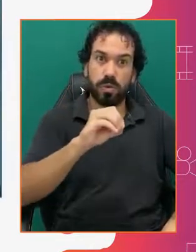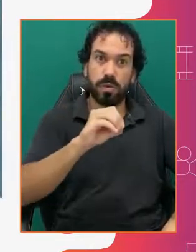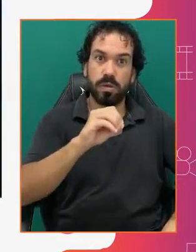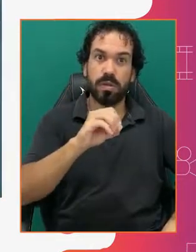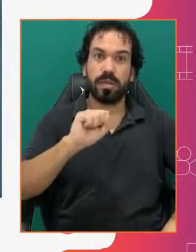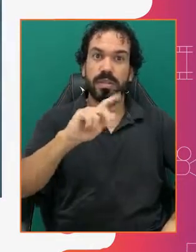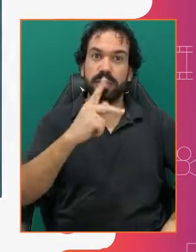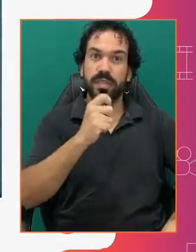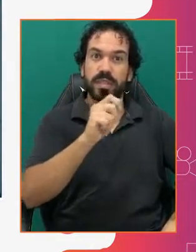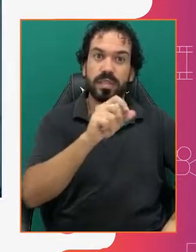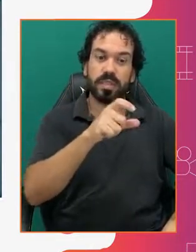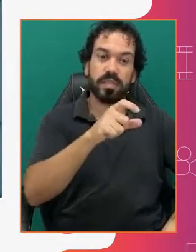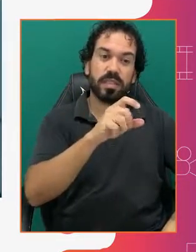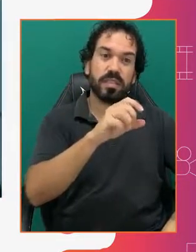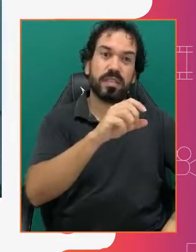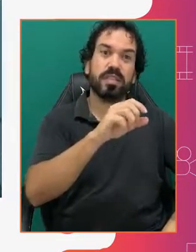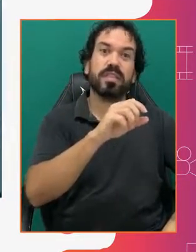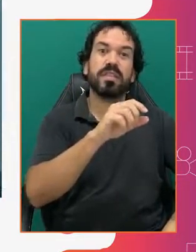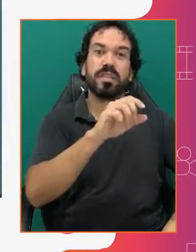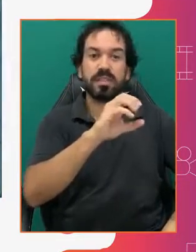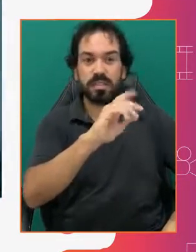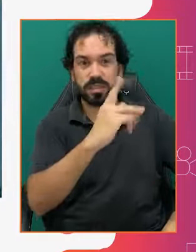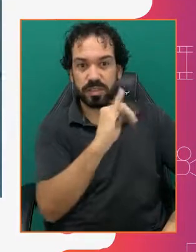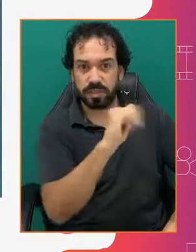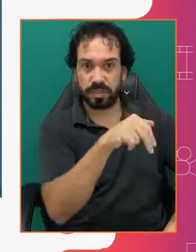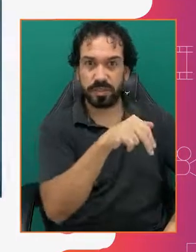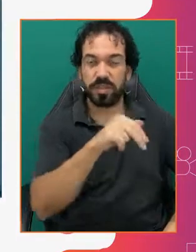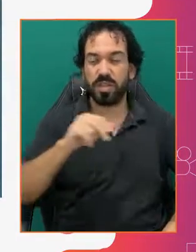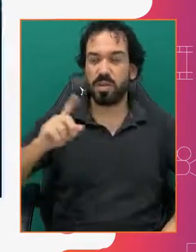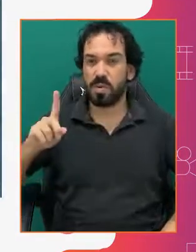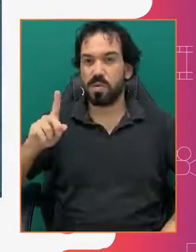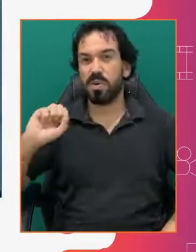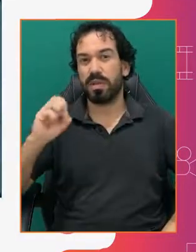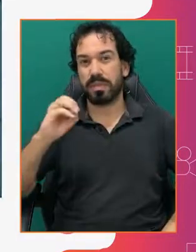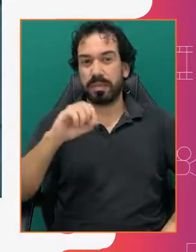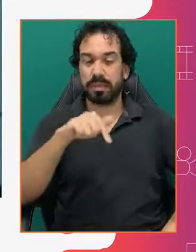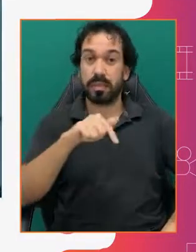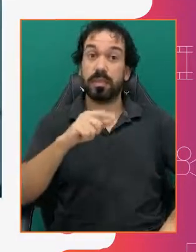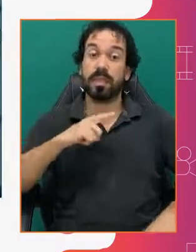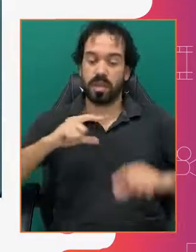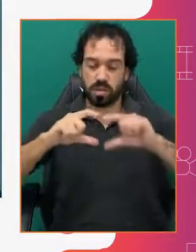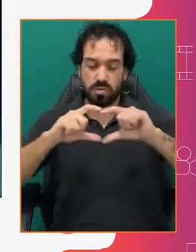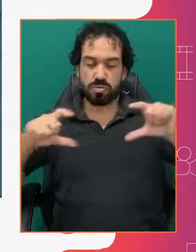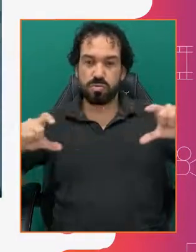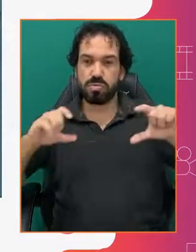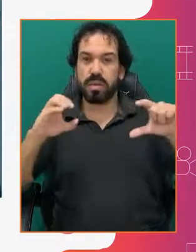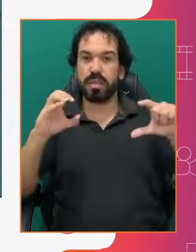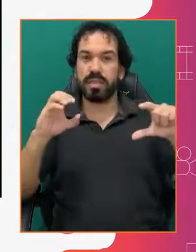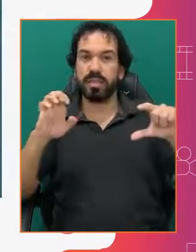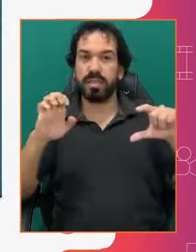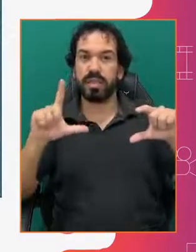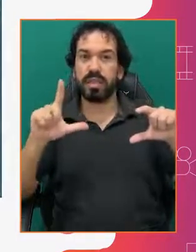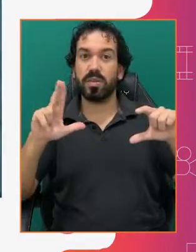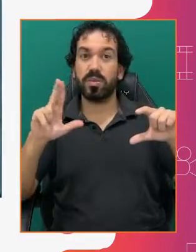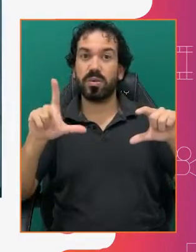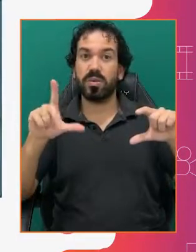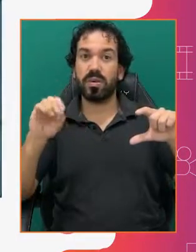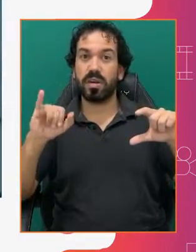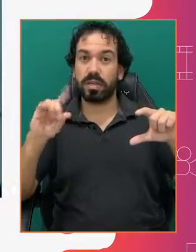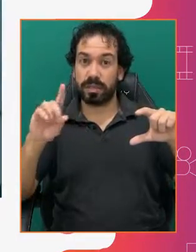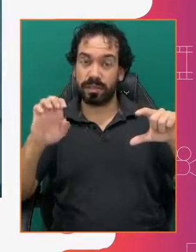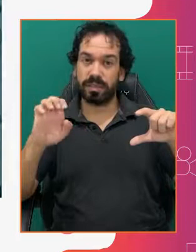criado em 1907, por aí, numa fita de celuloide, e ele tinha apenas 3